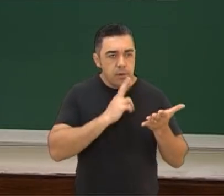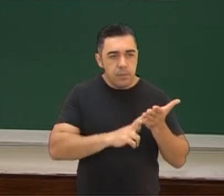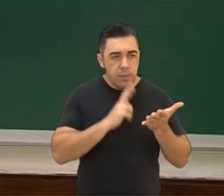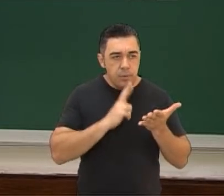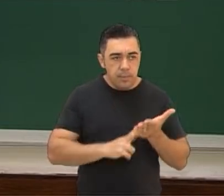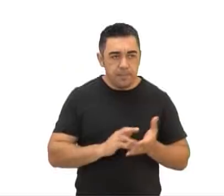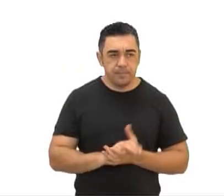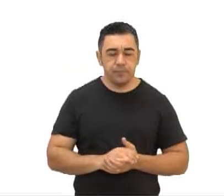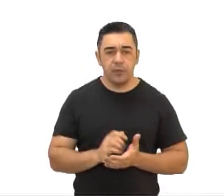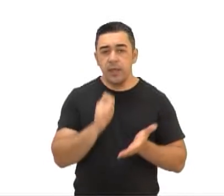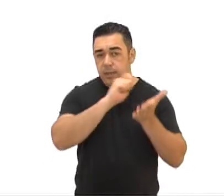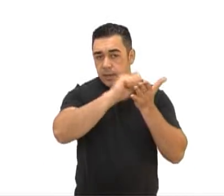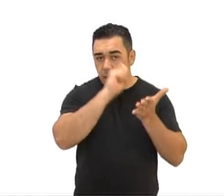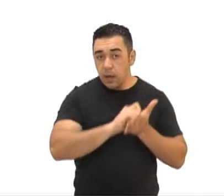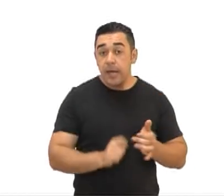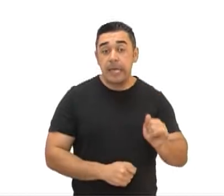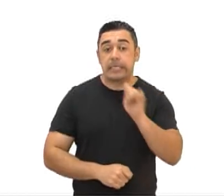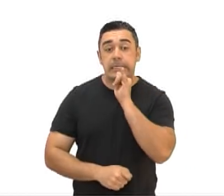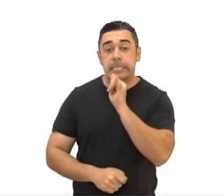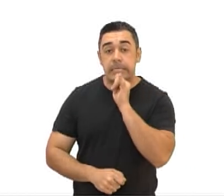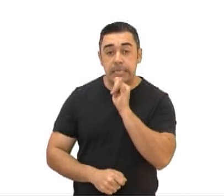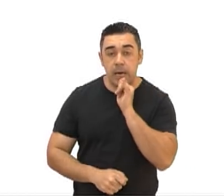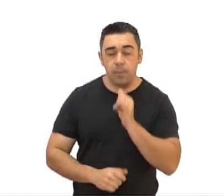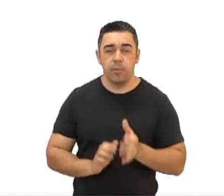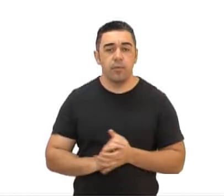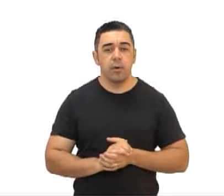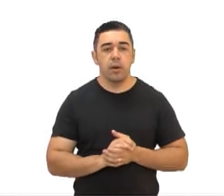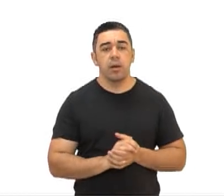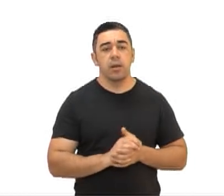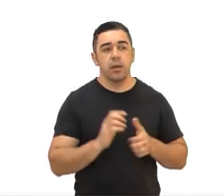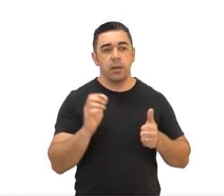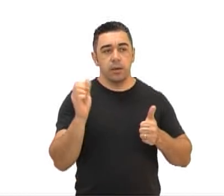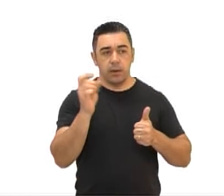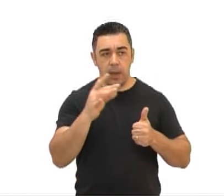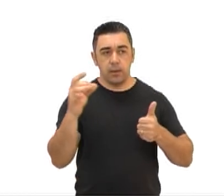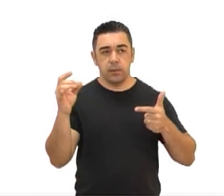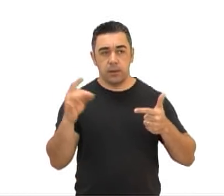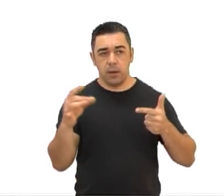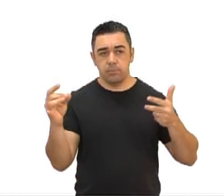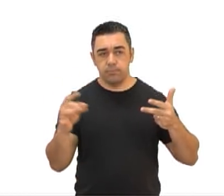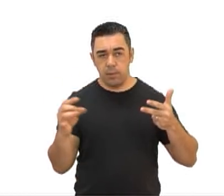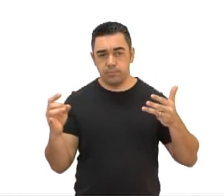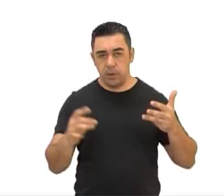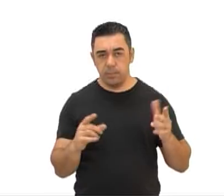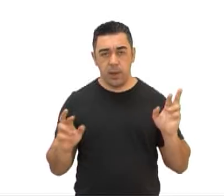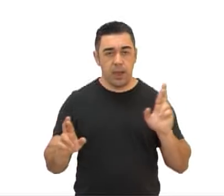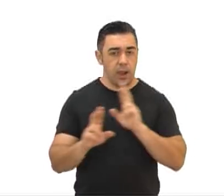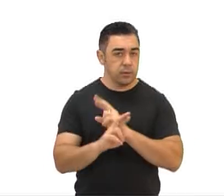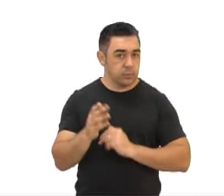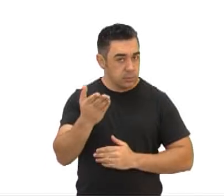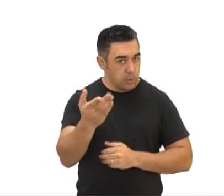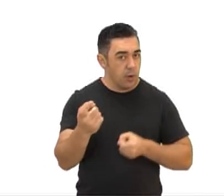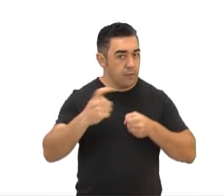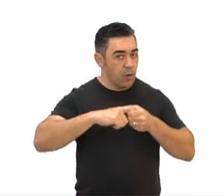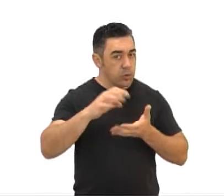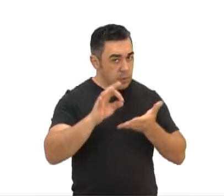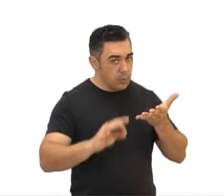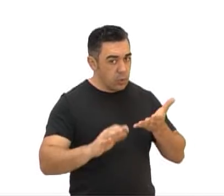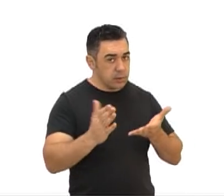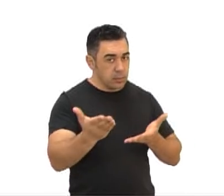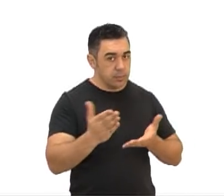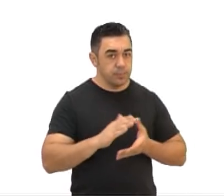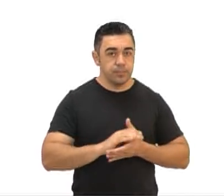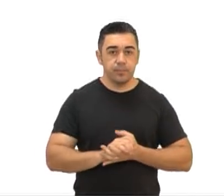atividade. Escreva exemplos ali, então, de cada uma das informações que estão relacionadas e nós já voltamos para corrigir.